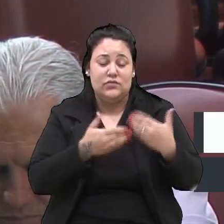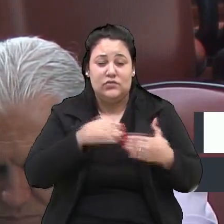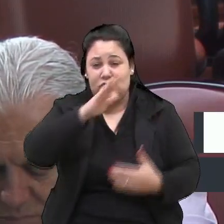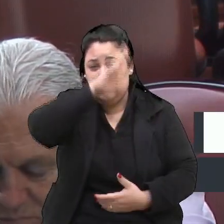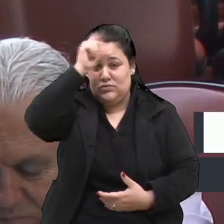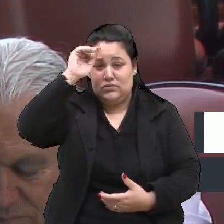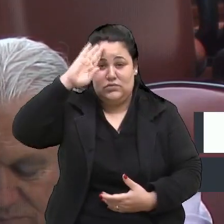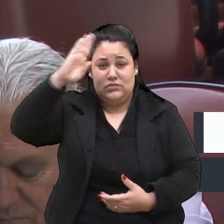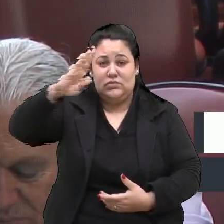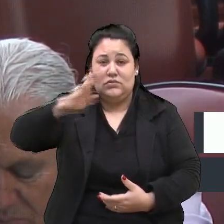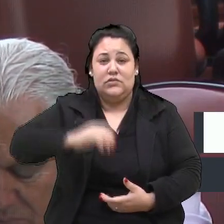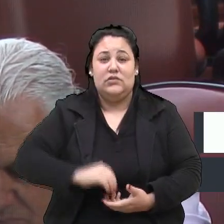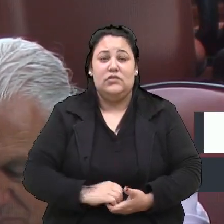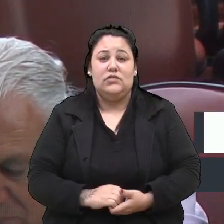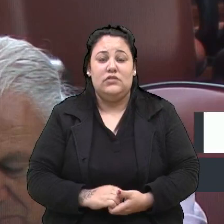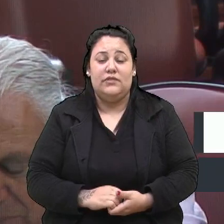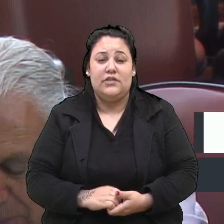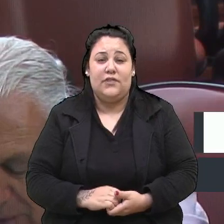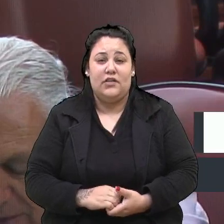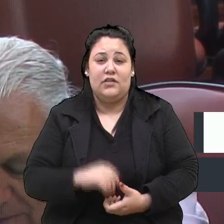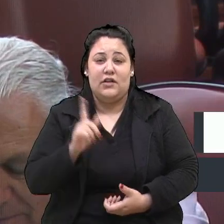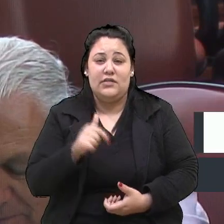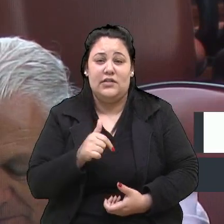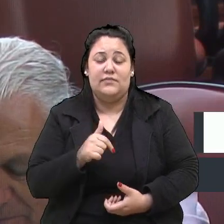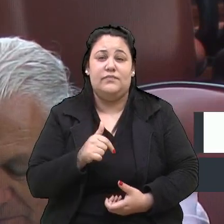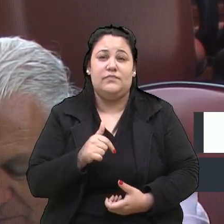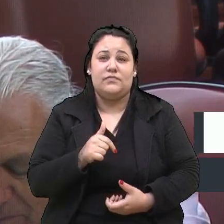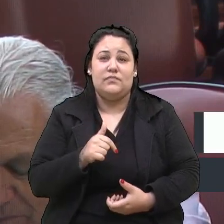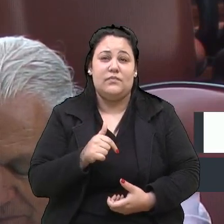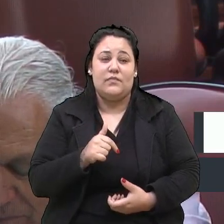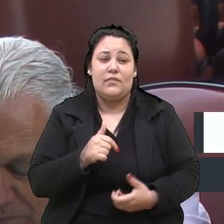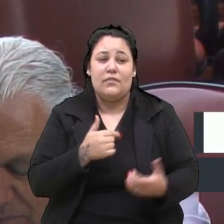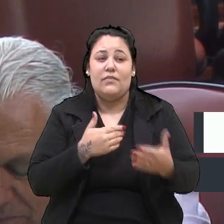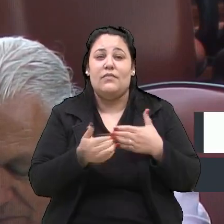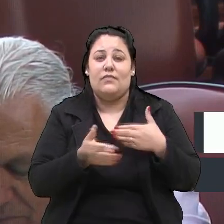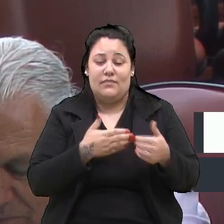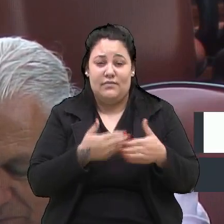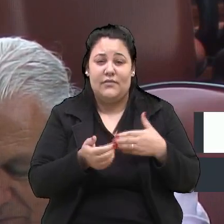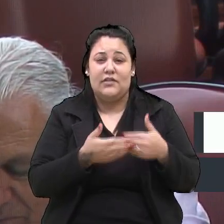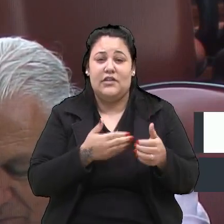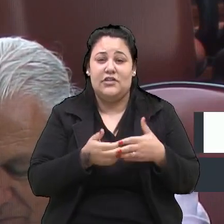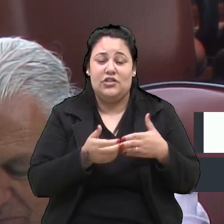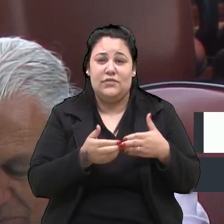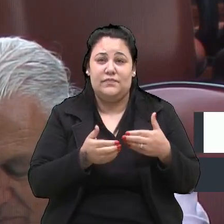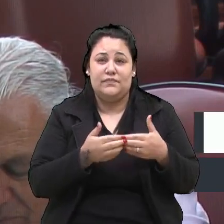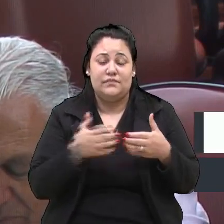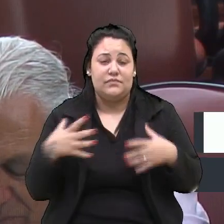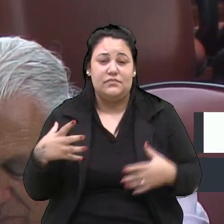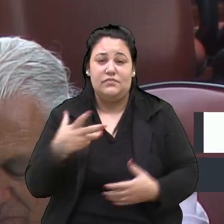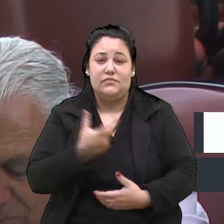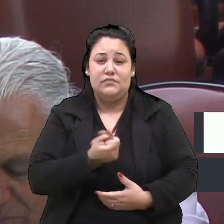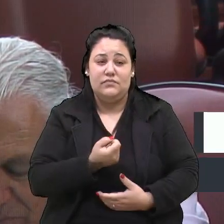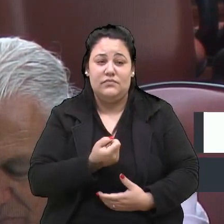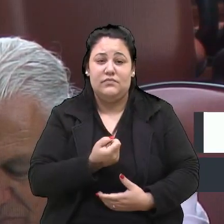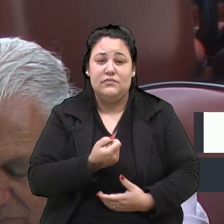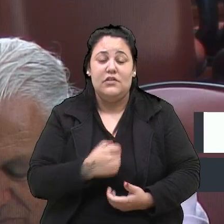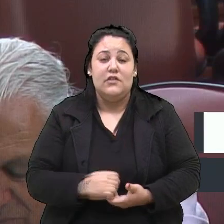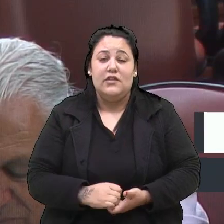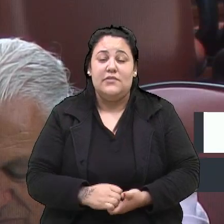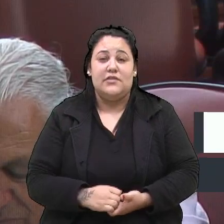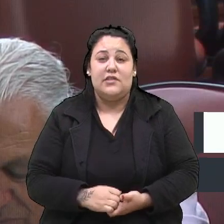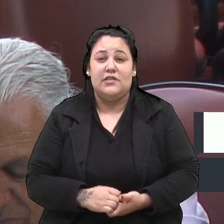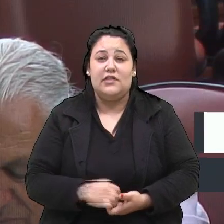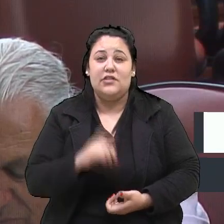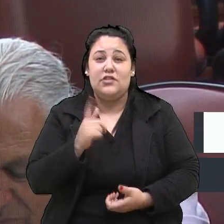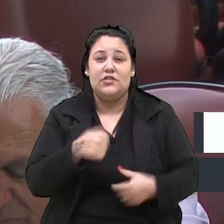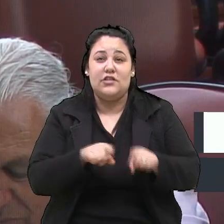Guarda Municipal. É fazer blitz, é cuidar de UBS, é tudo, tudo. E eles acabam correndo